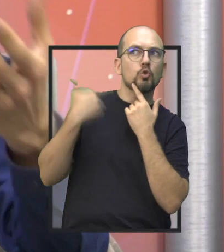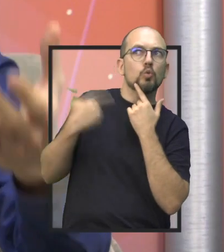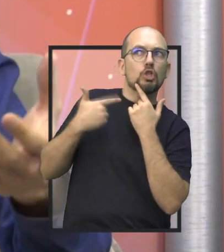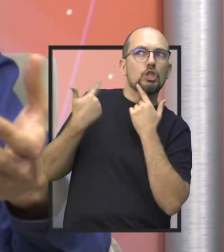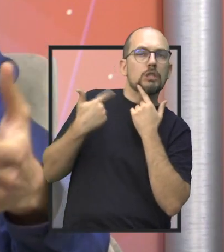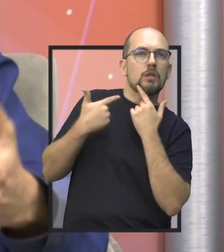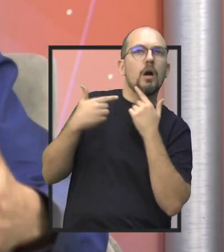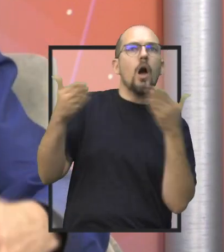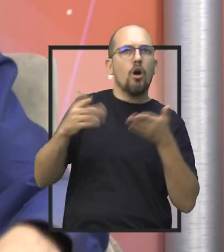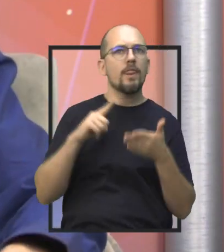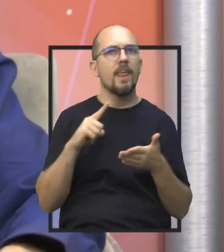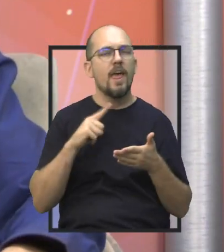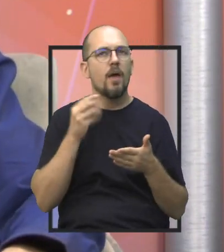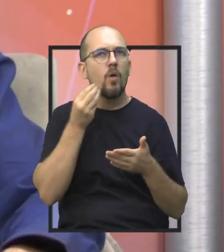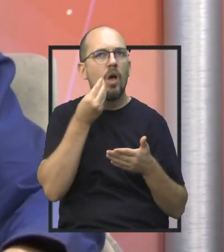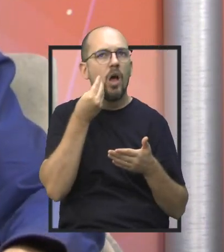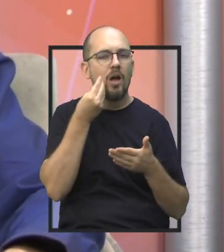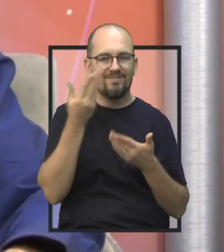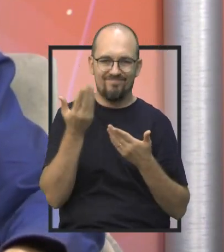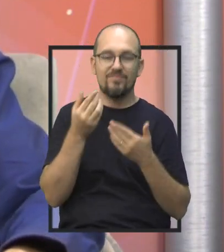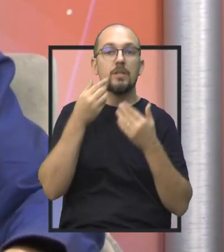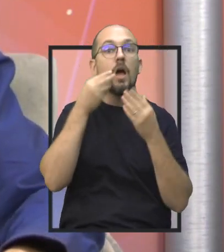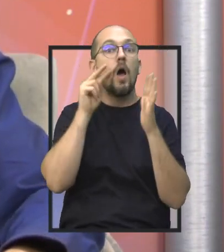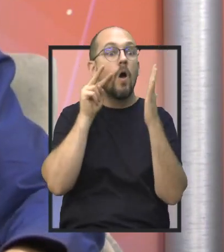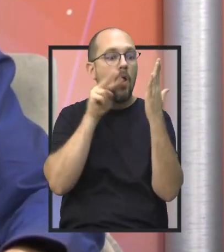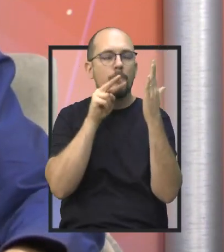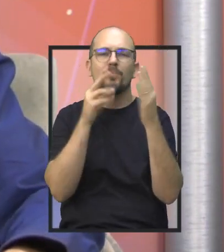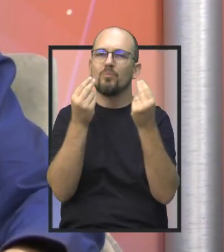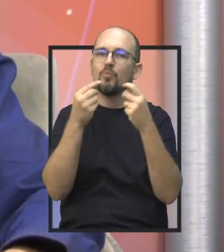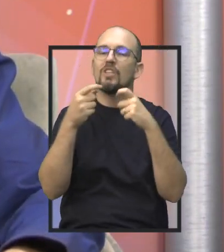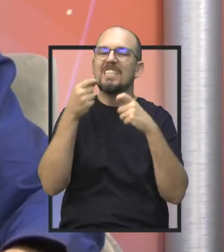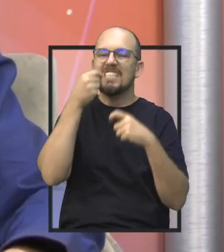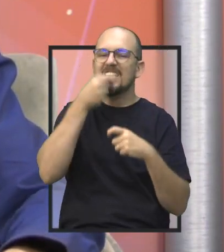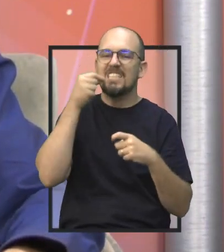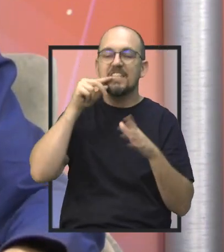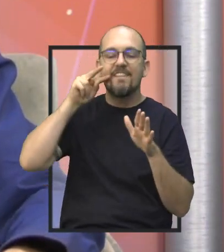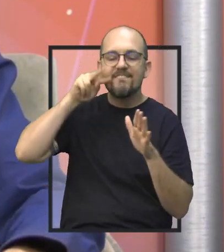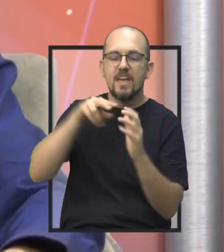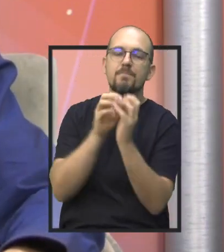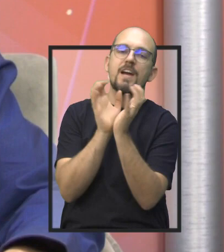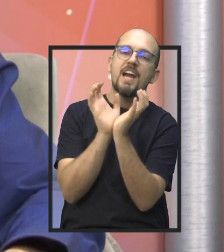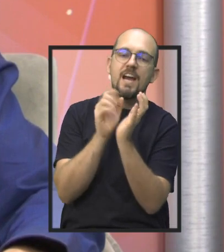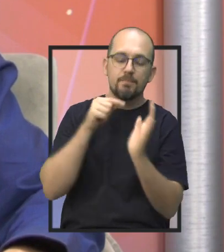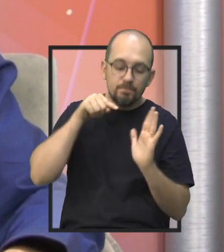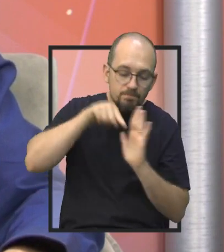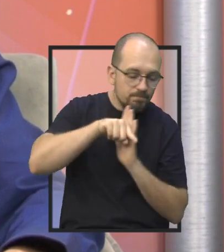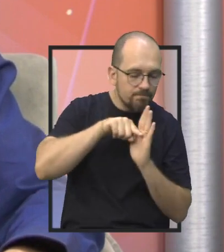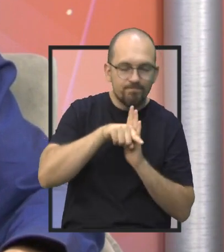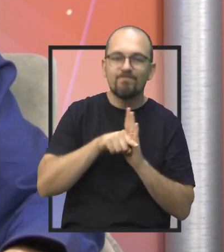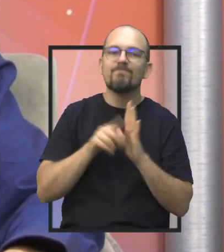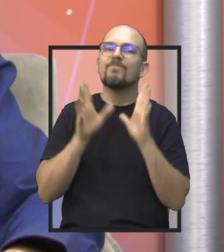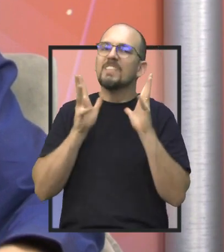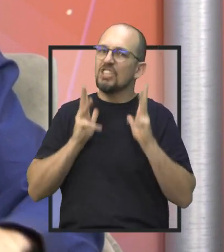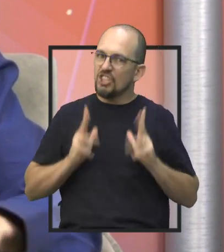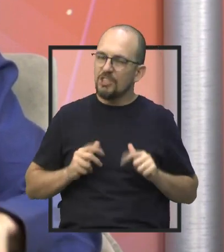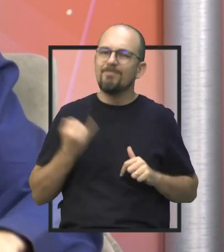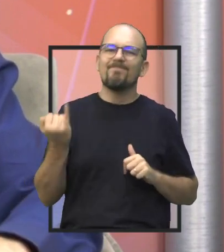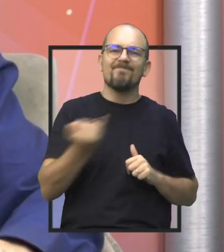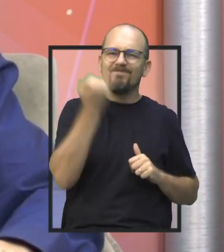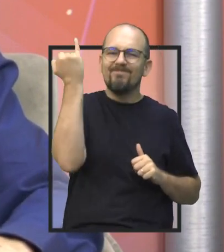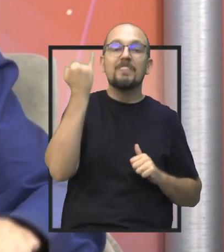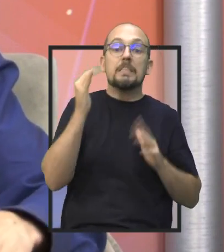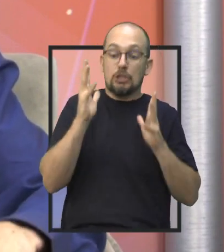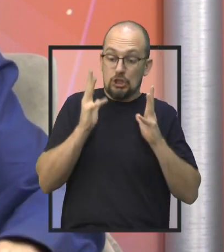Isso também é muito visto nas avaliações odontológicas, porque a higiene oral é fundamental na prevenção,